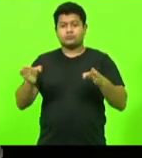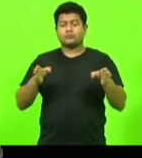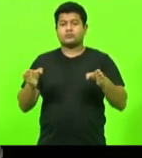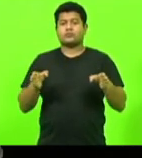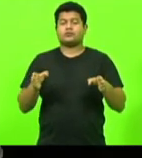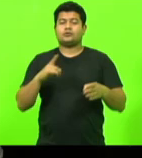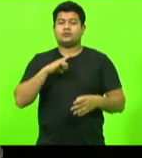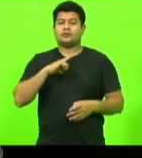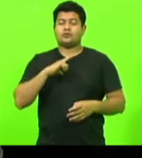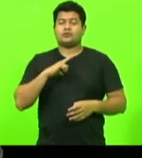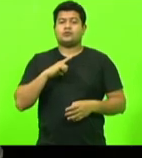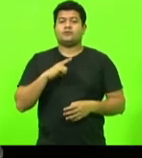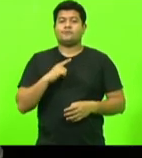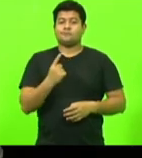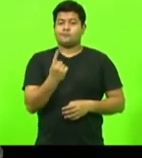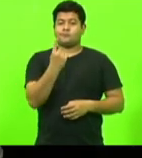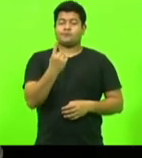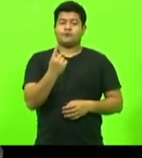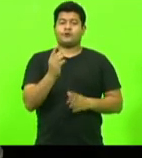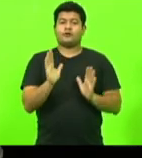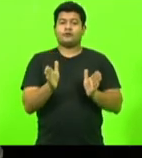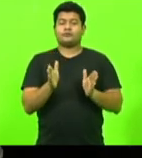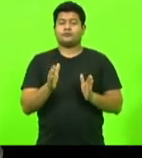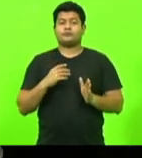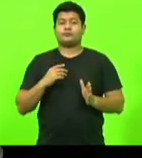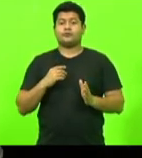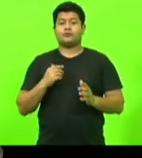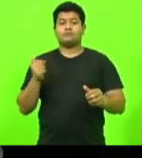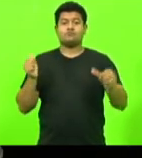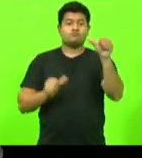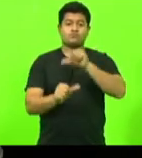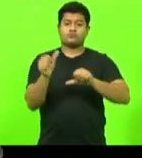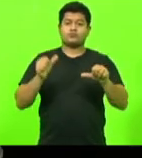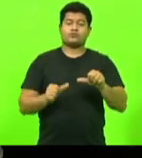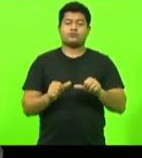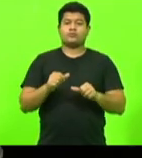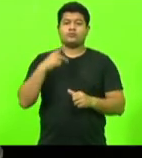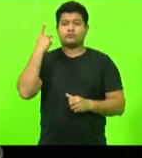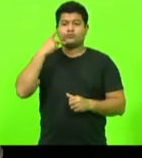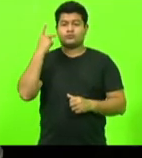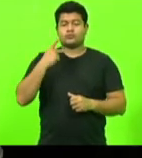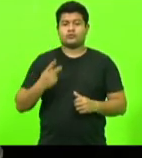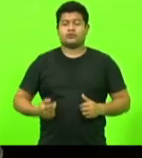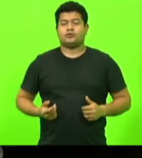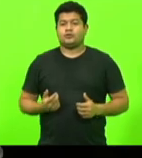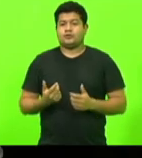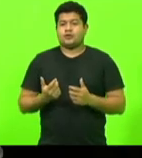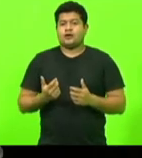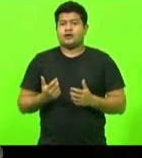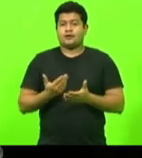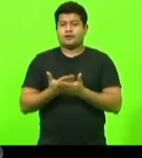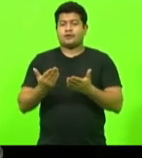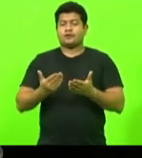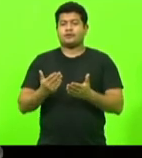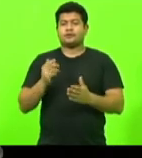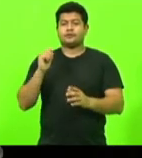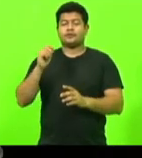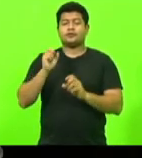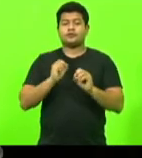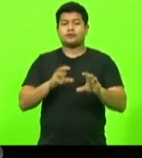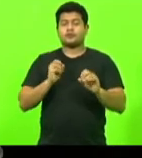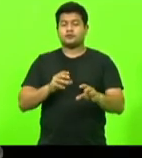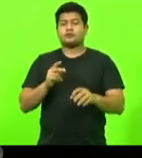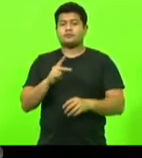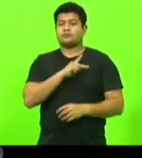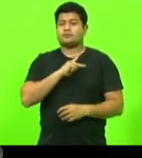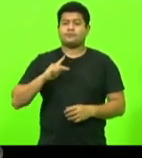agosto, redefiniu a política de financiamento da educação pública, elevando a complementação de recursos